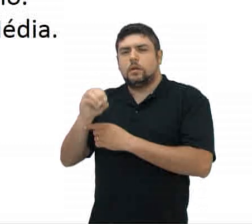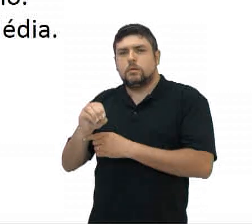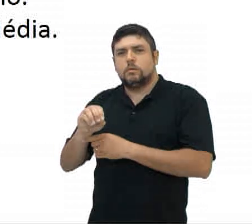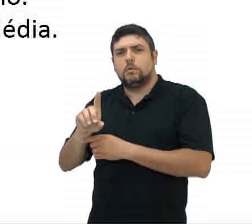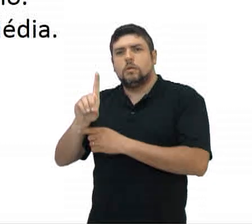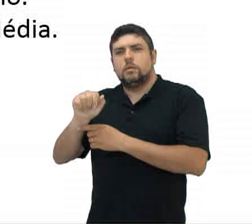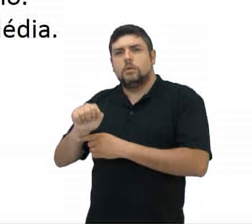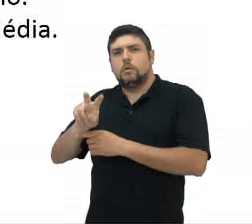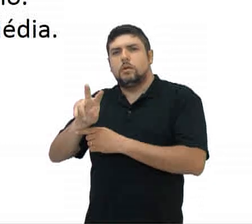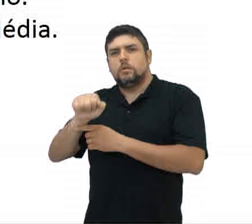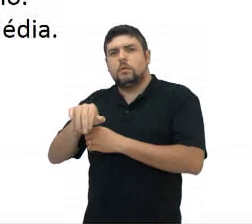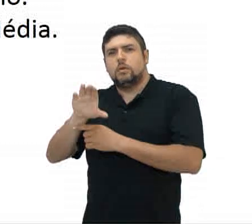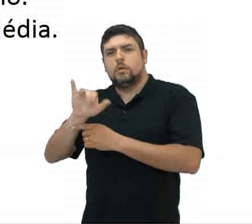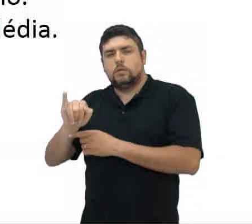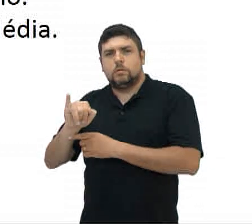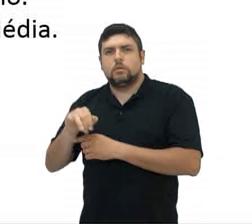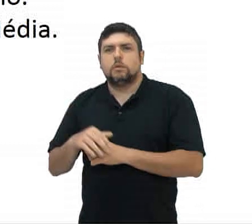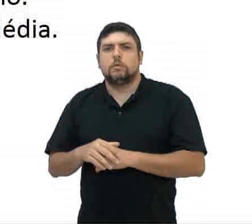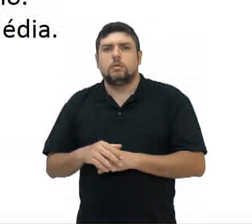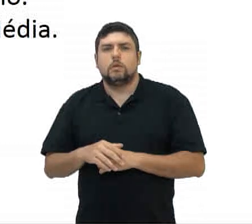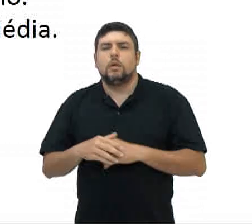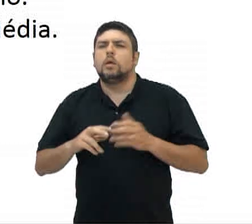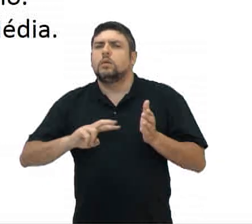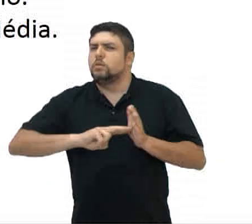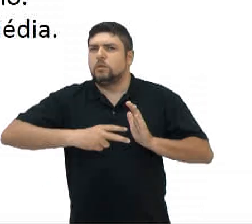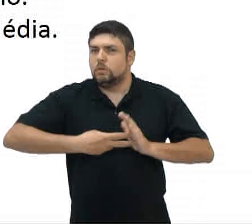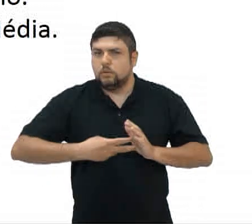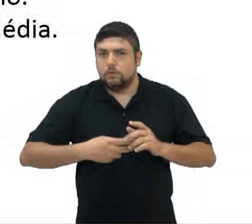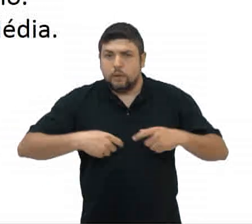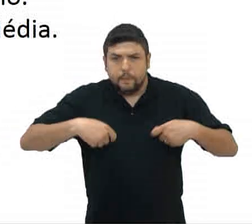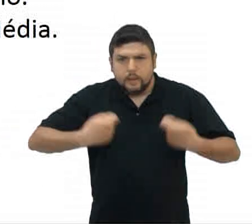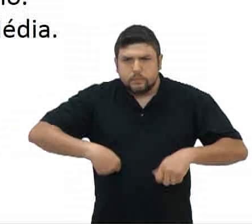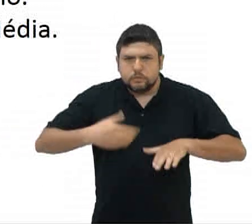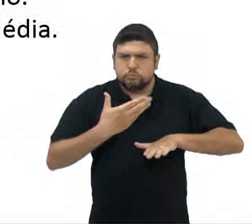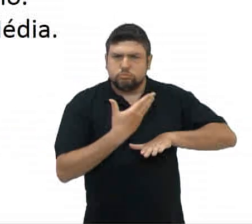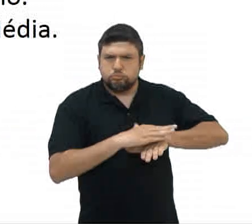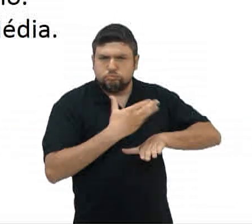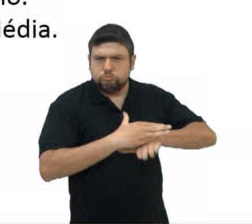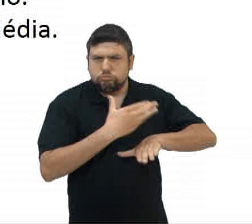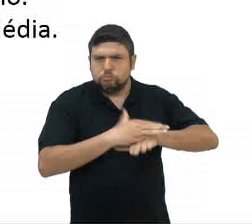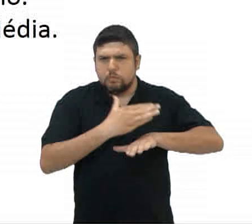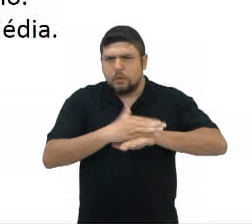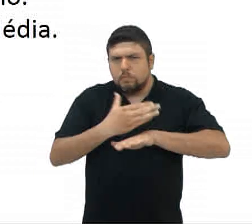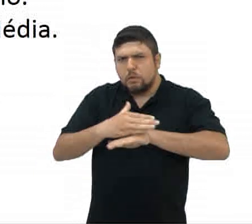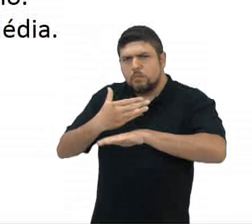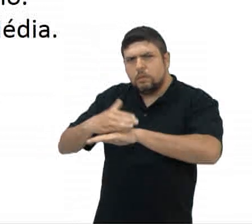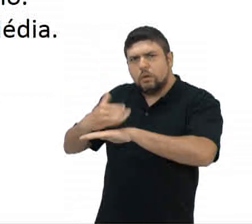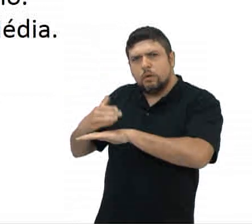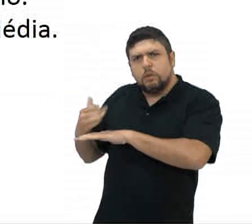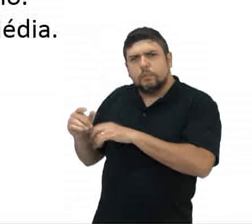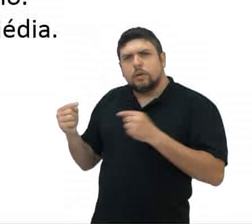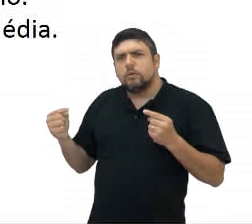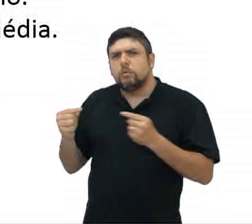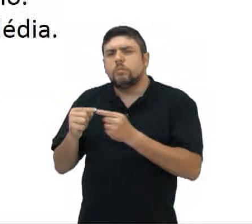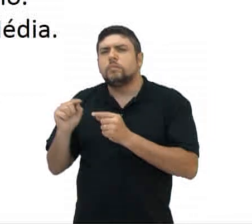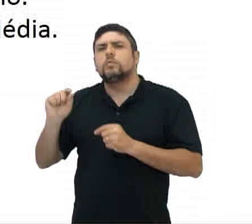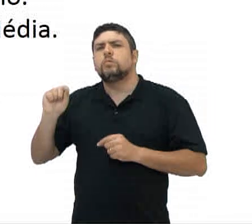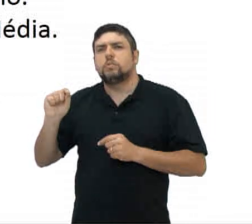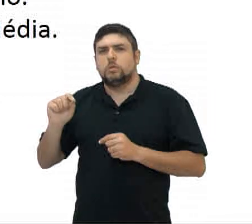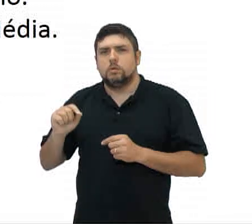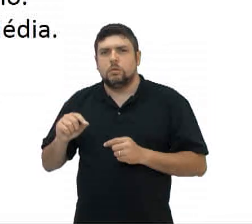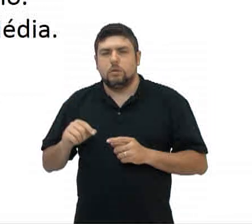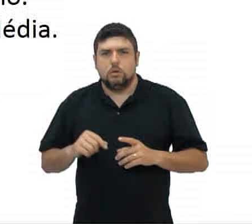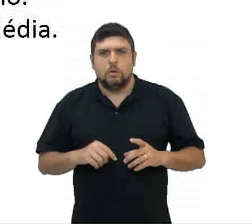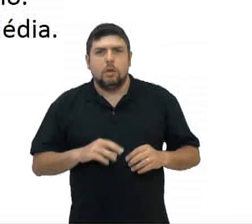autor exalta a compreensão, experiência, universalismo, valores que marcaram o A.